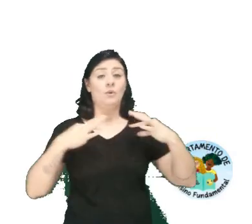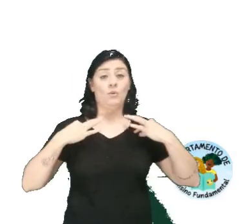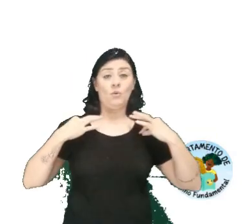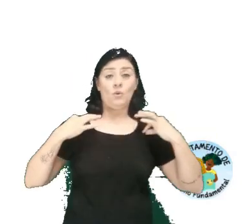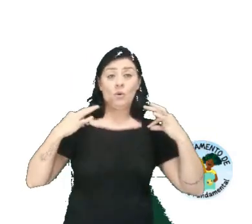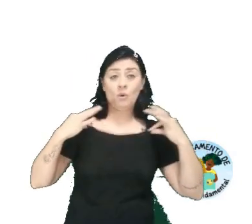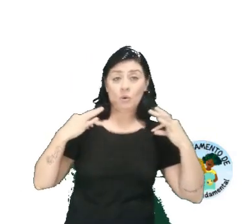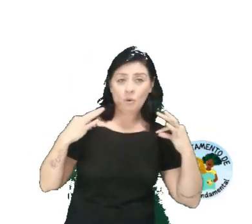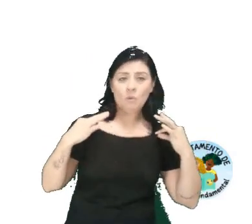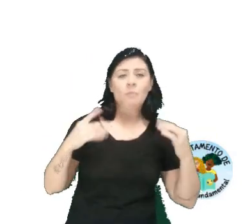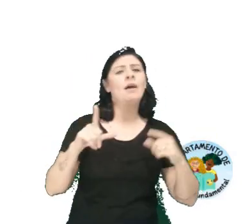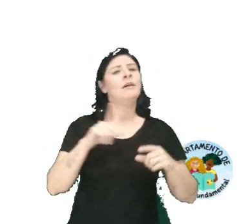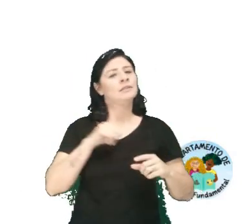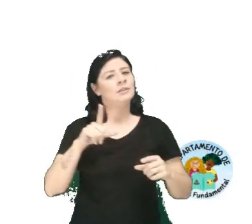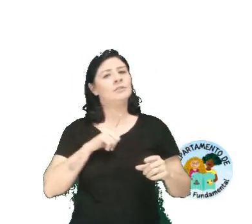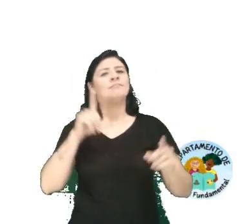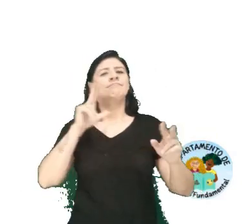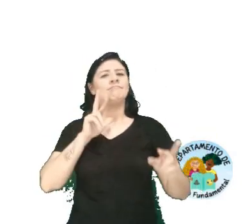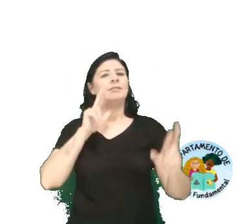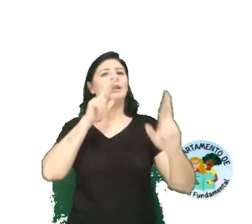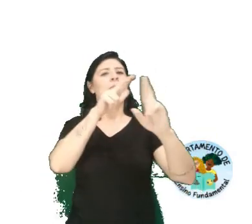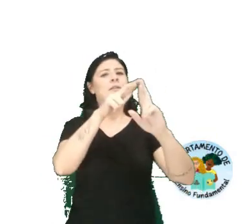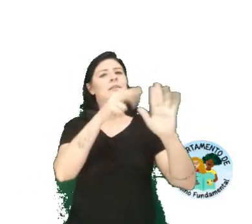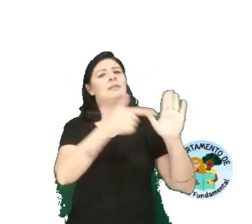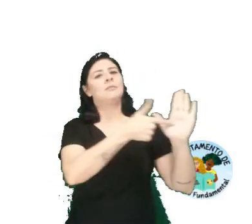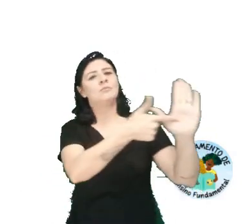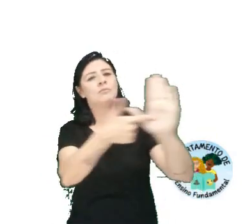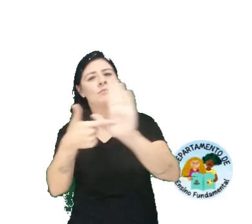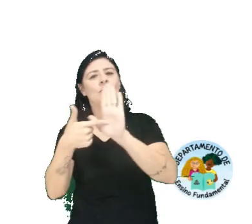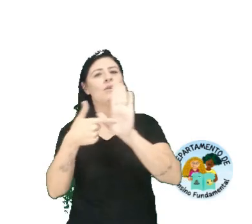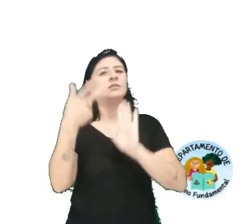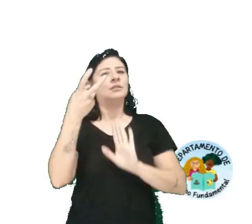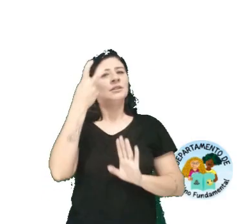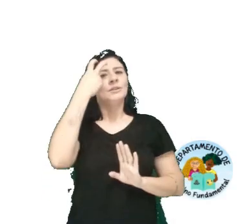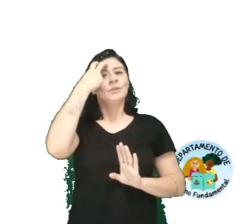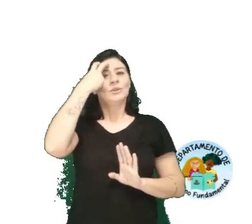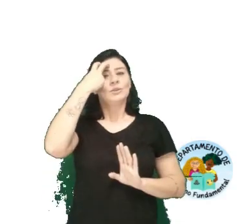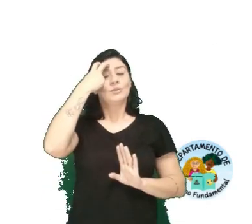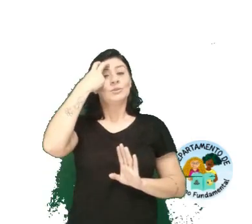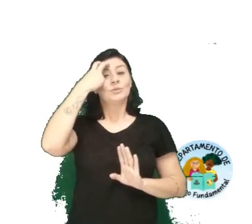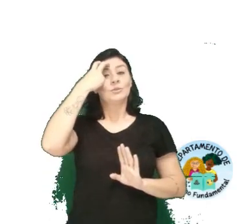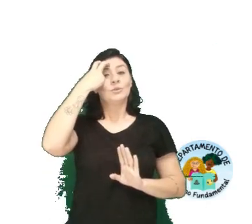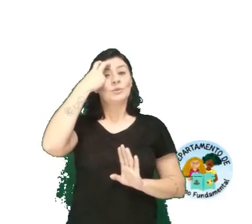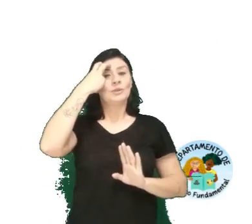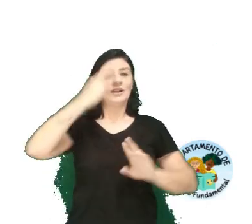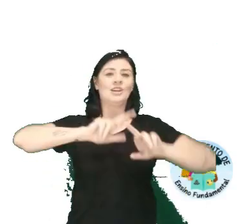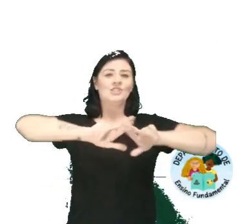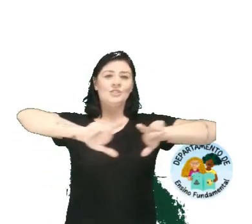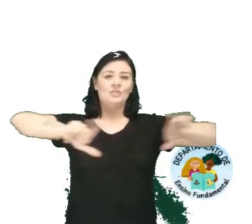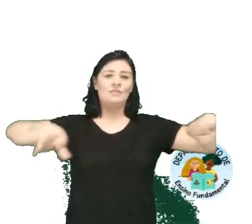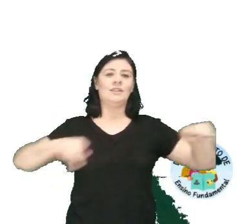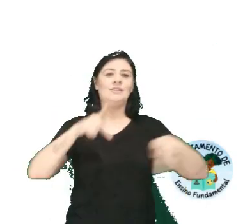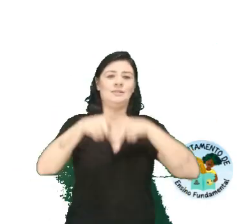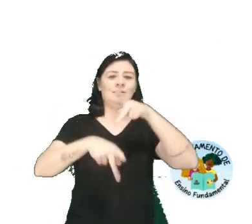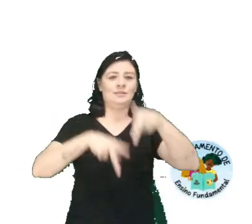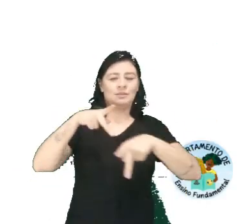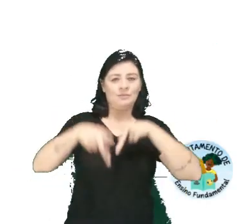e que traz toda uma representação, né, dessa cultura desses diferentes